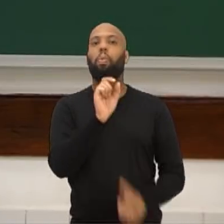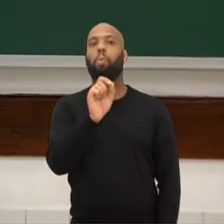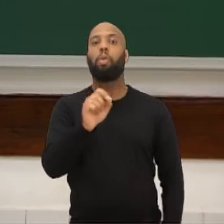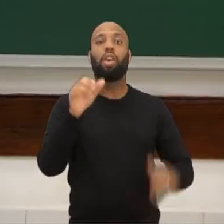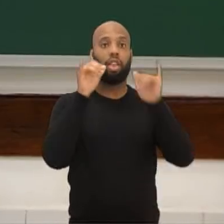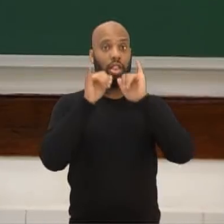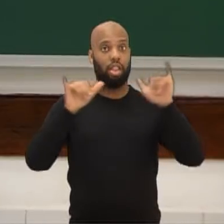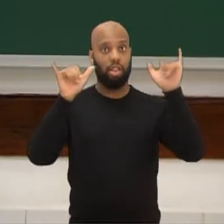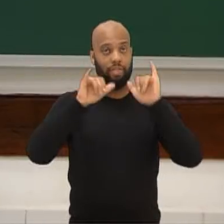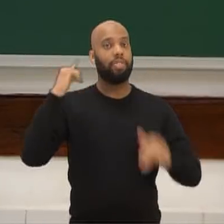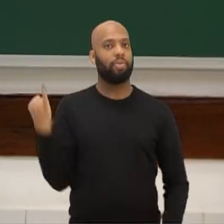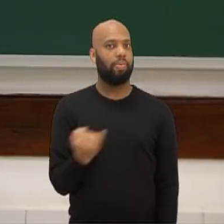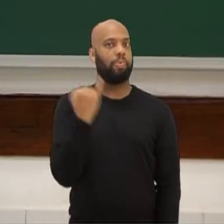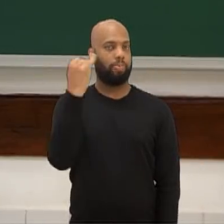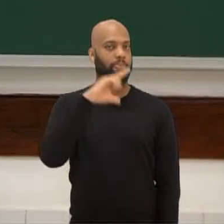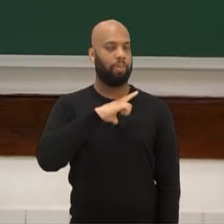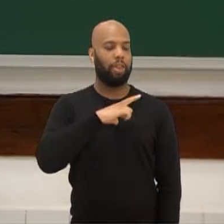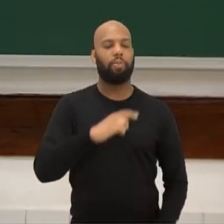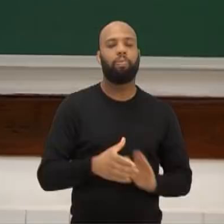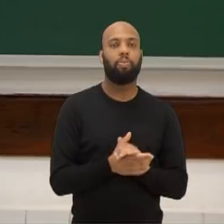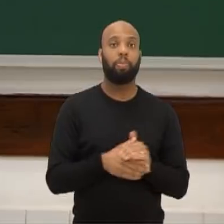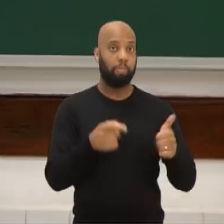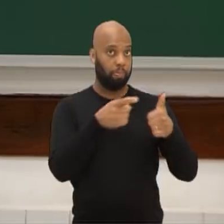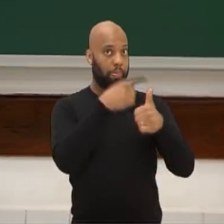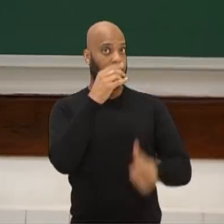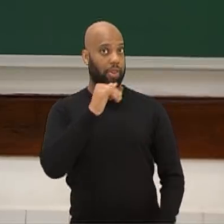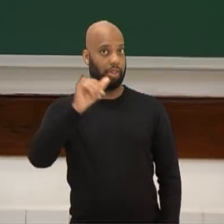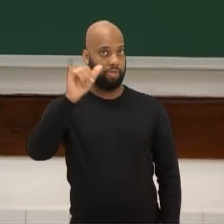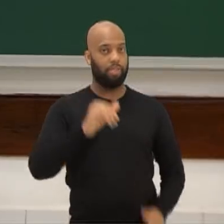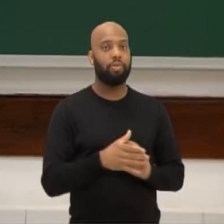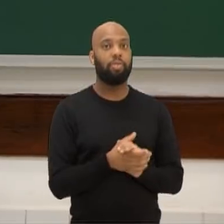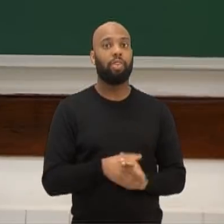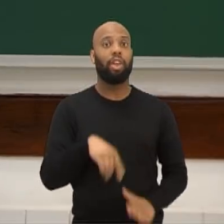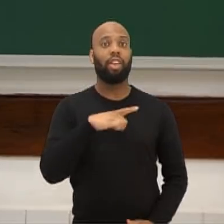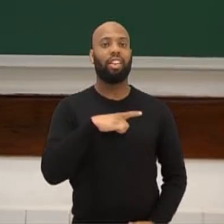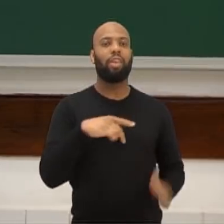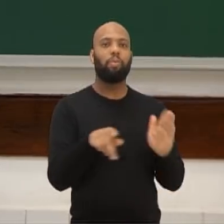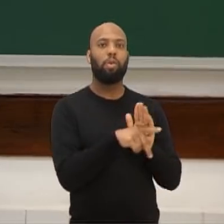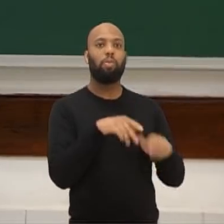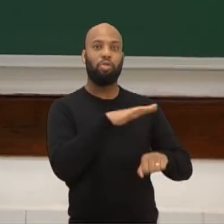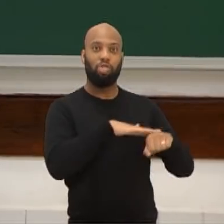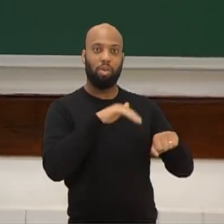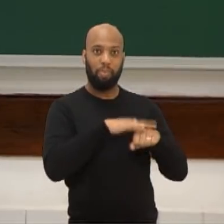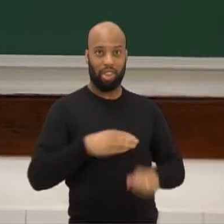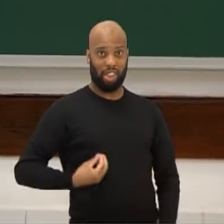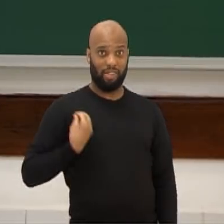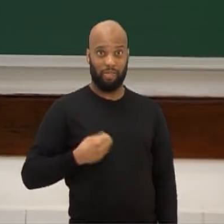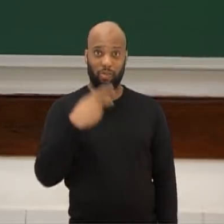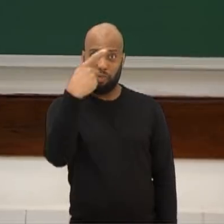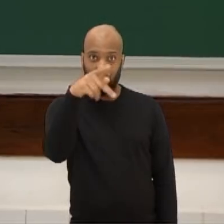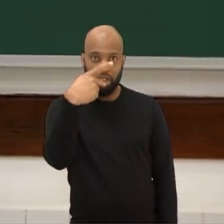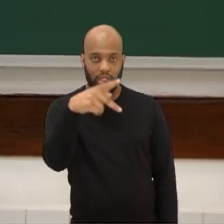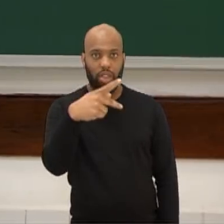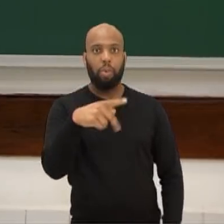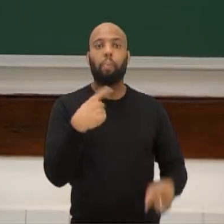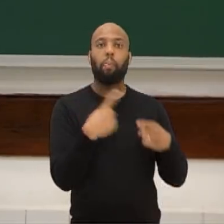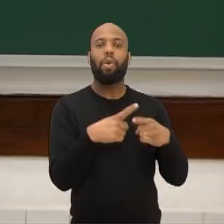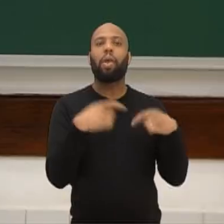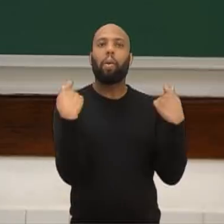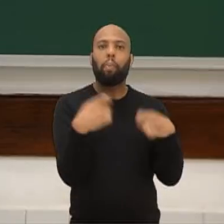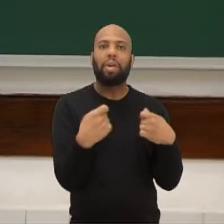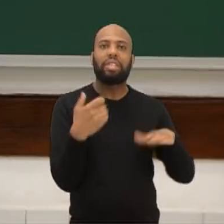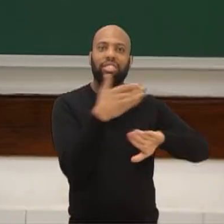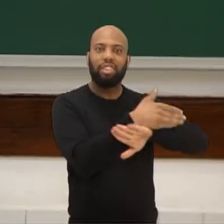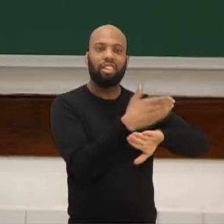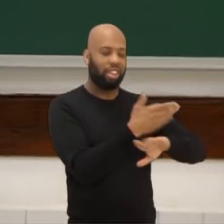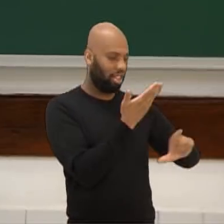alguns avisos importantes, tá? Primeiro aviso, está relacionado à frequência de vocês, a chamada. Não esqueçam